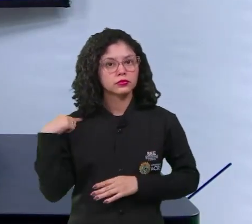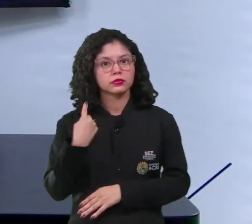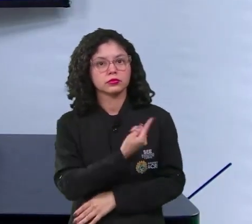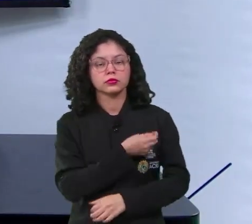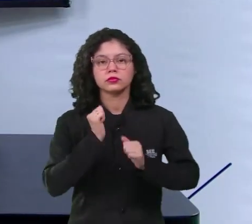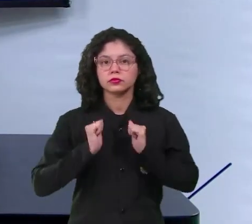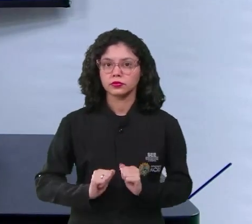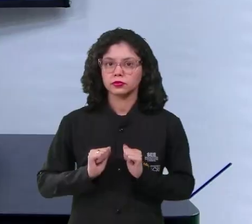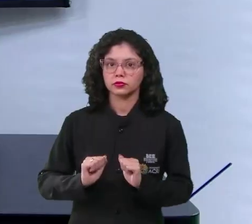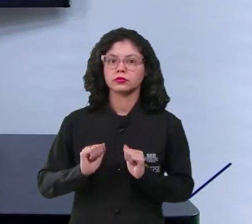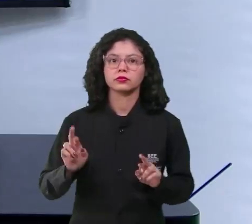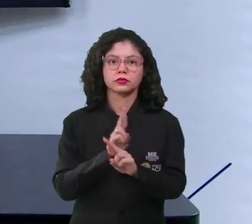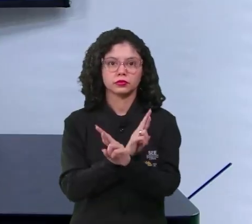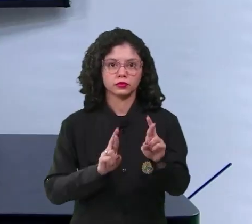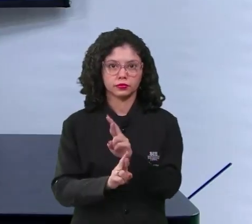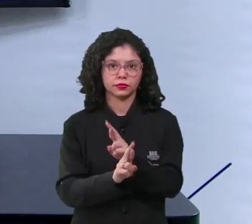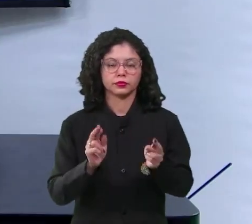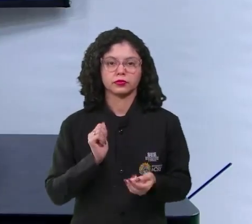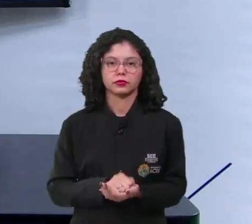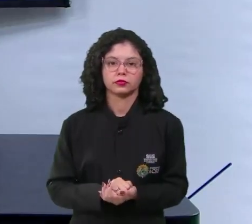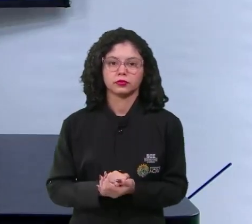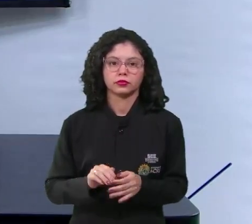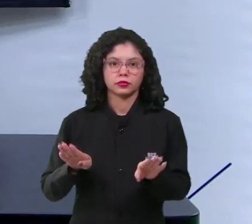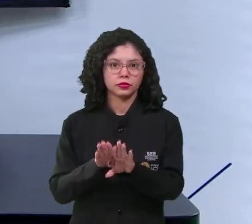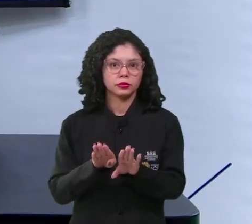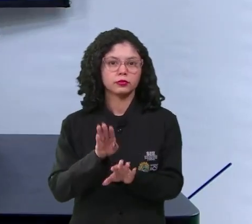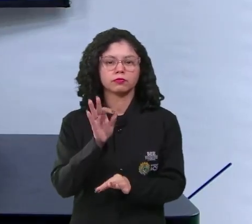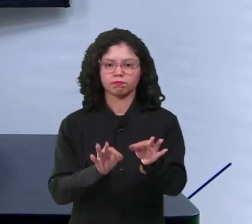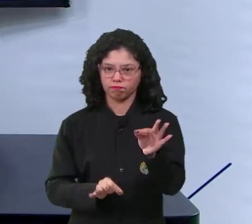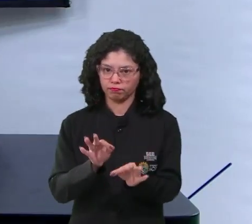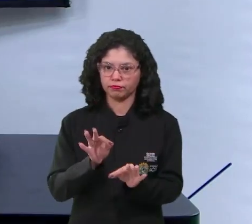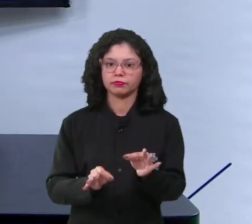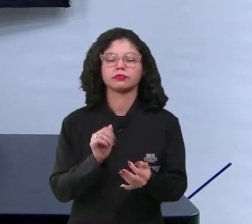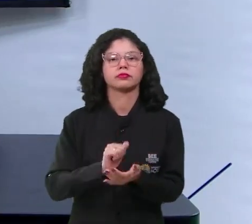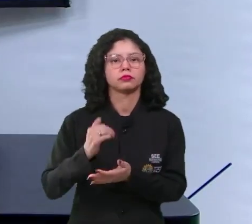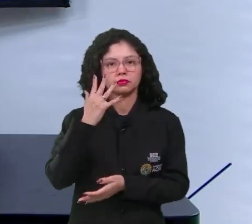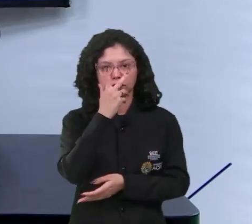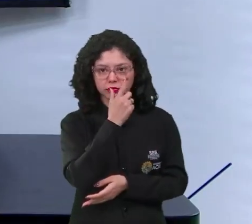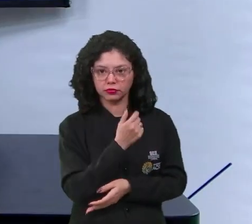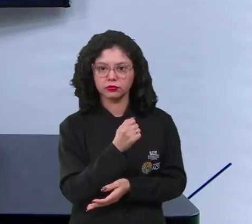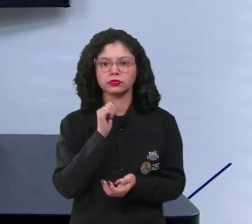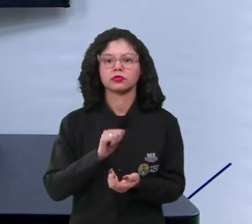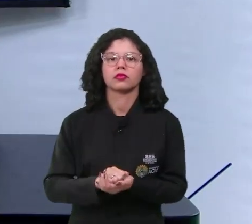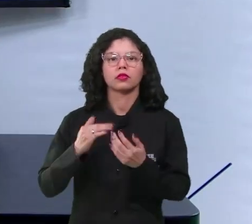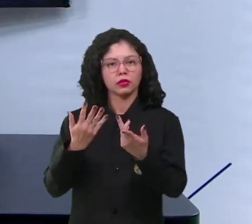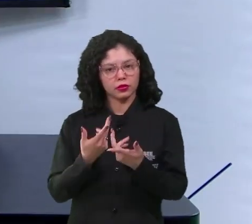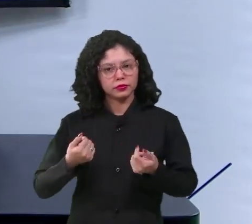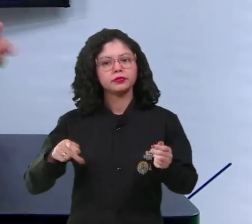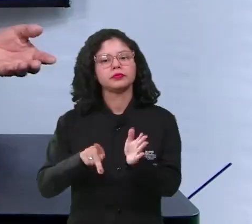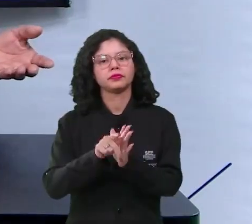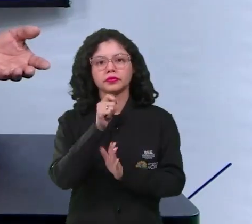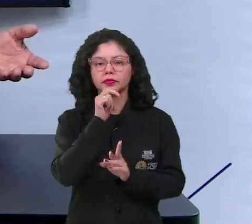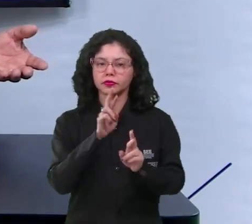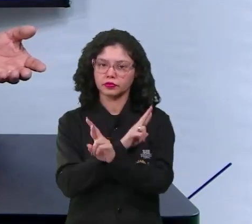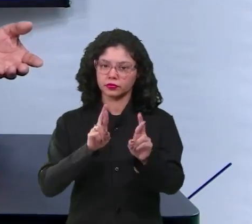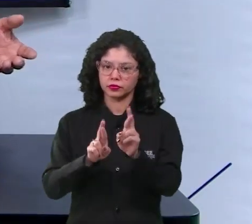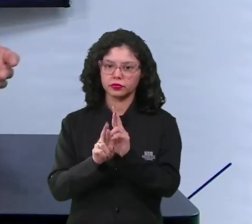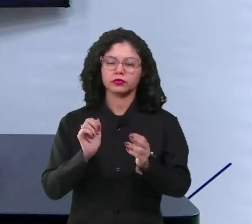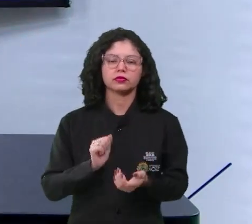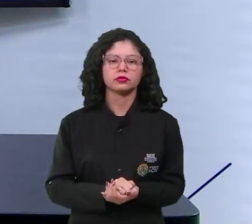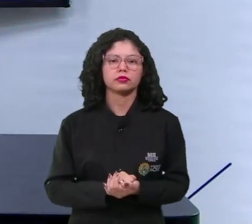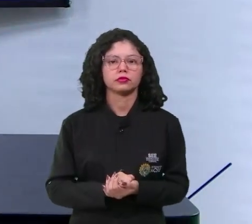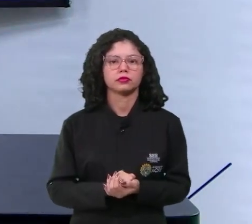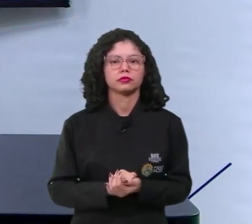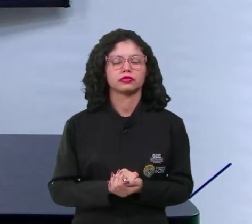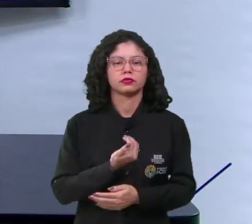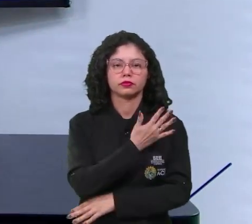possa estabelecer uma relação de justiça, de beleza, de harmonia com a natureza.